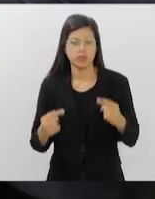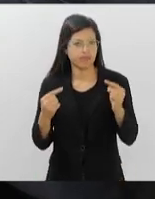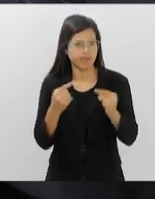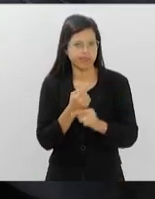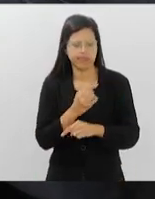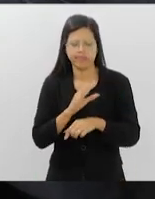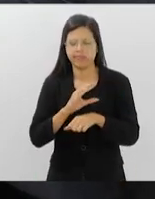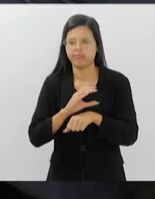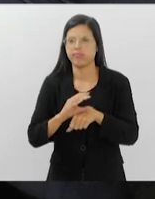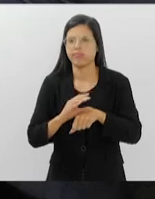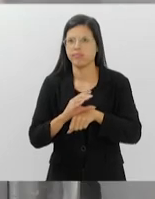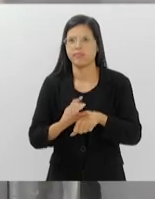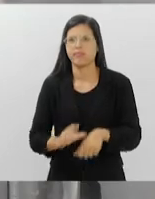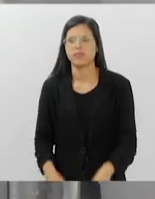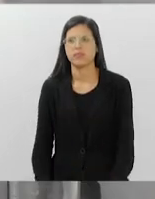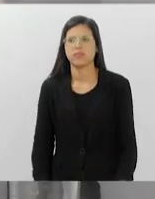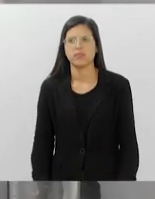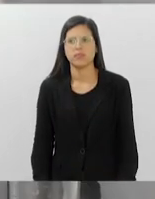gritante.